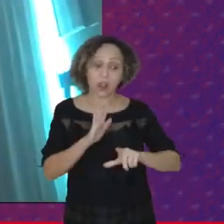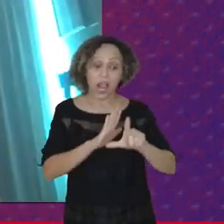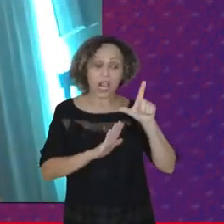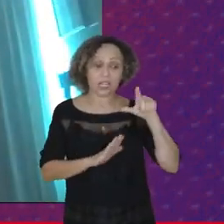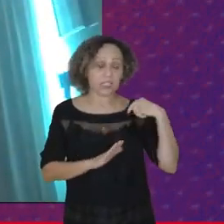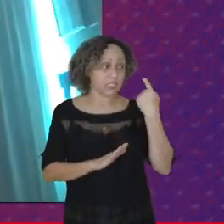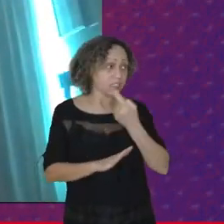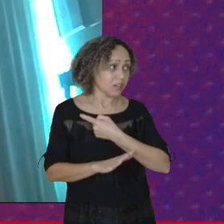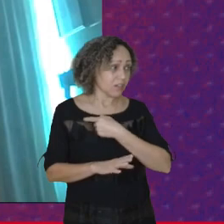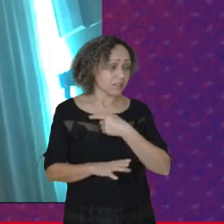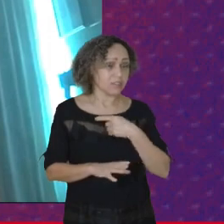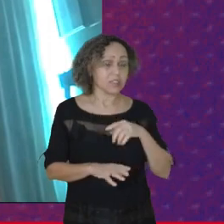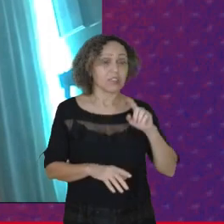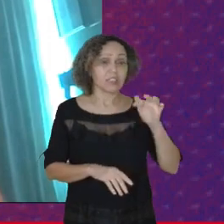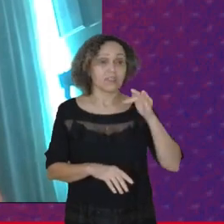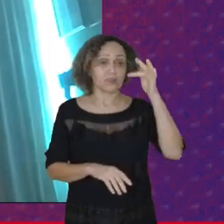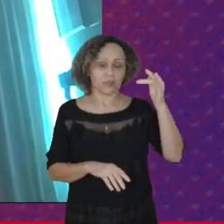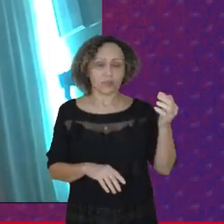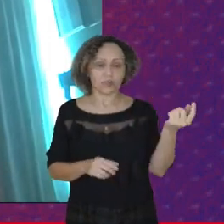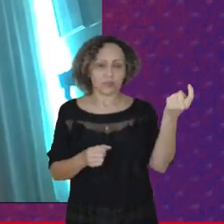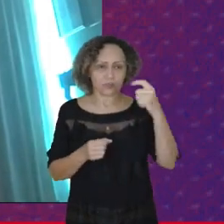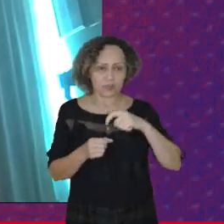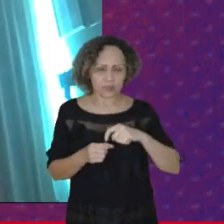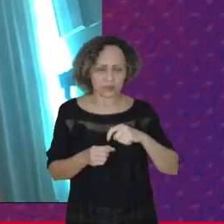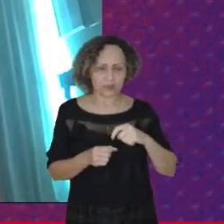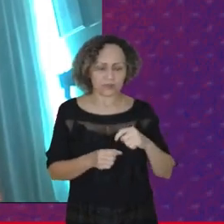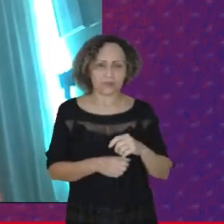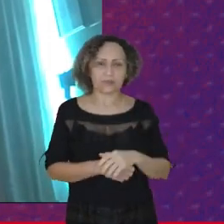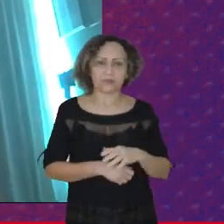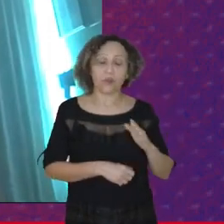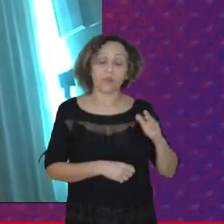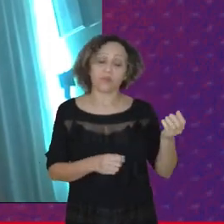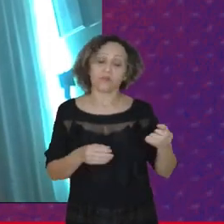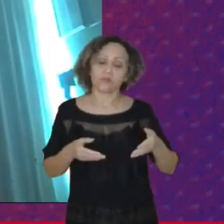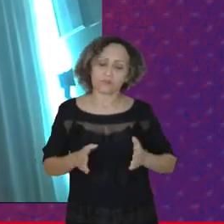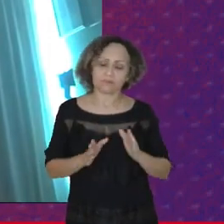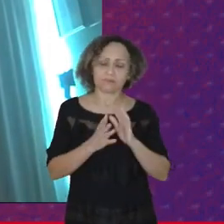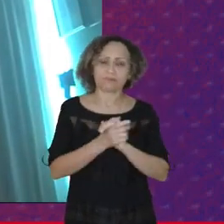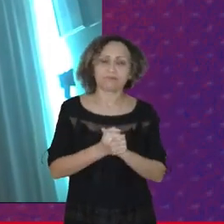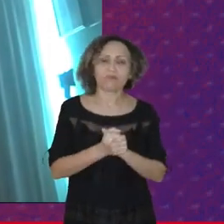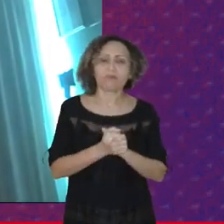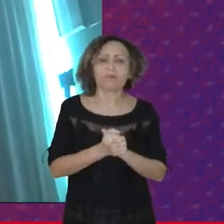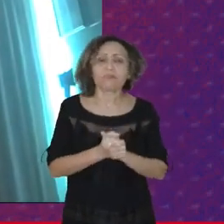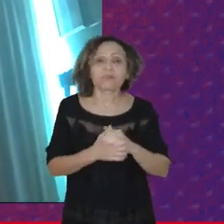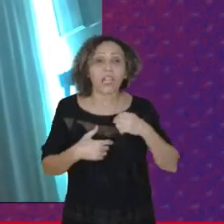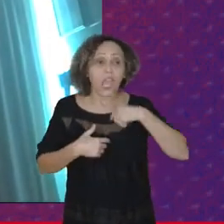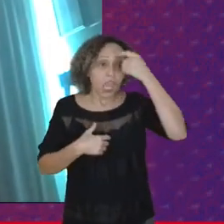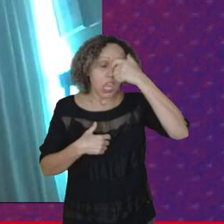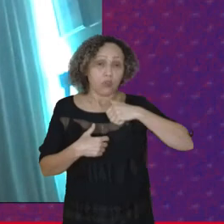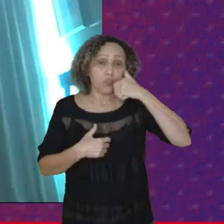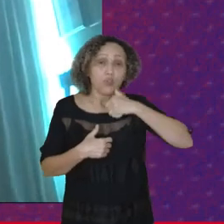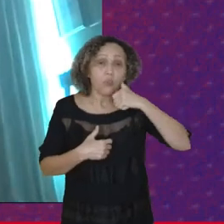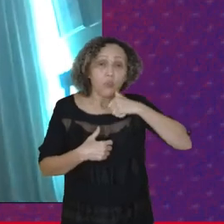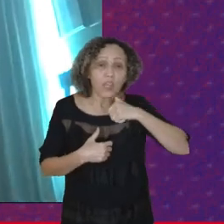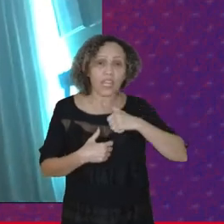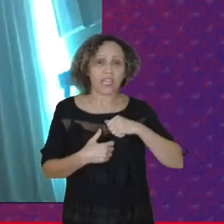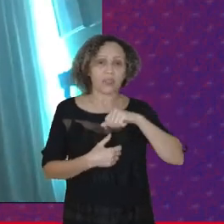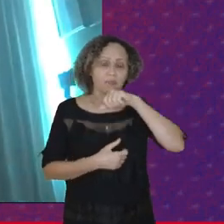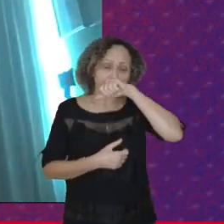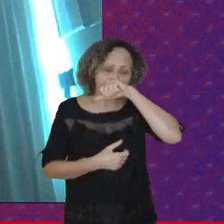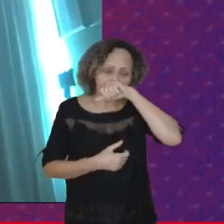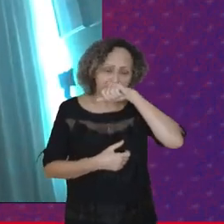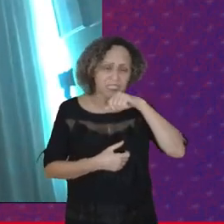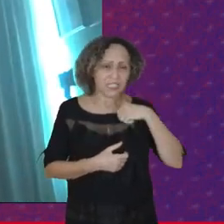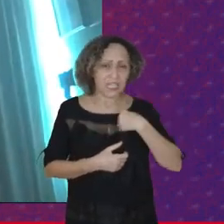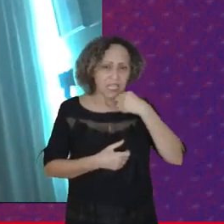bem curtinho de um poema da Conceição Evaristo, Eu, Mulher. Eu, fêmea matriz, eu, fêmea